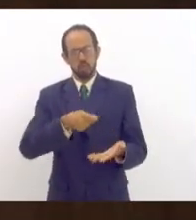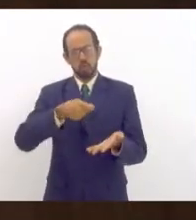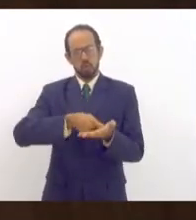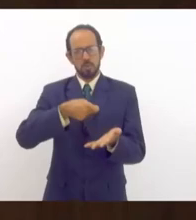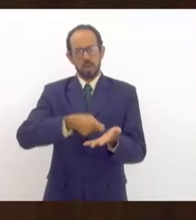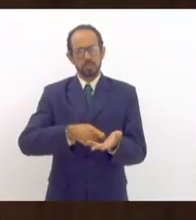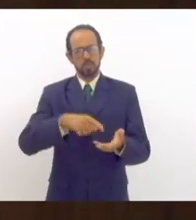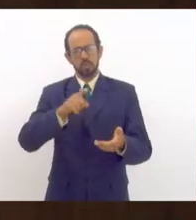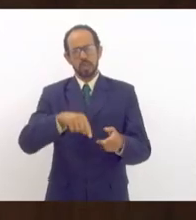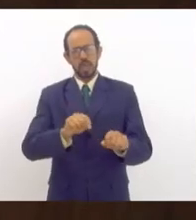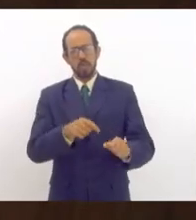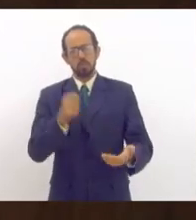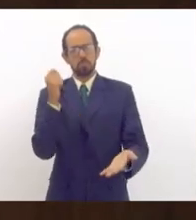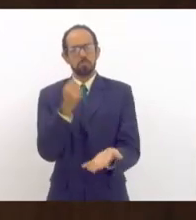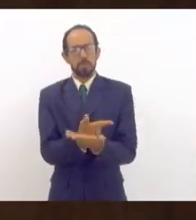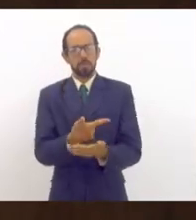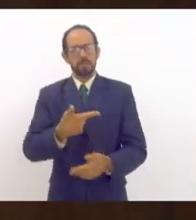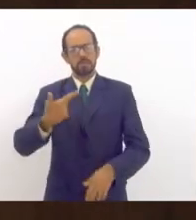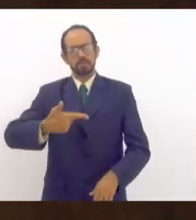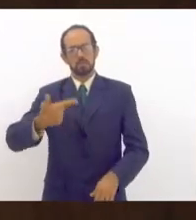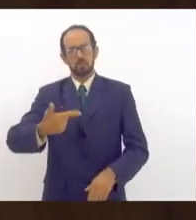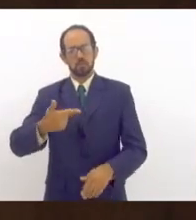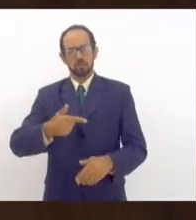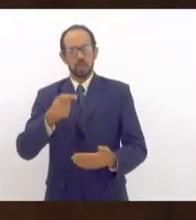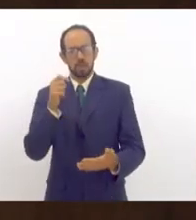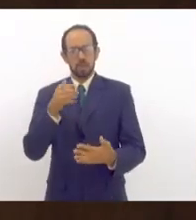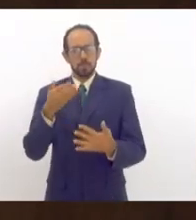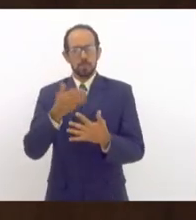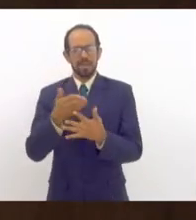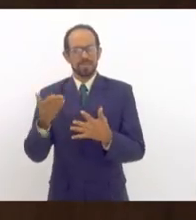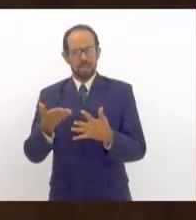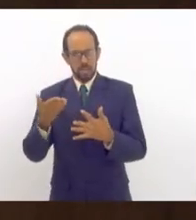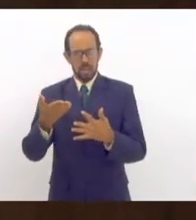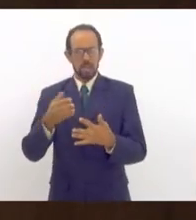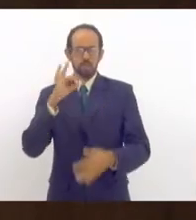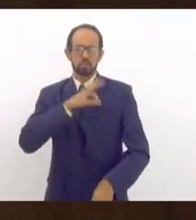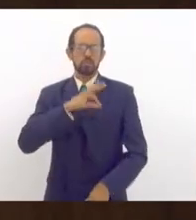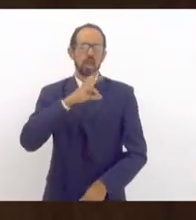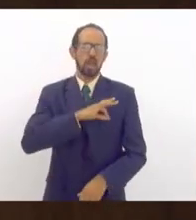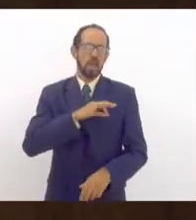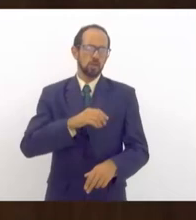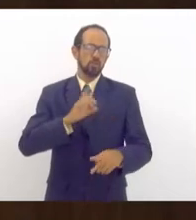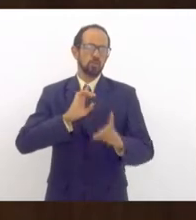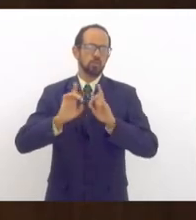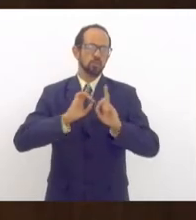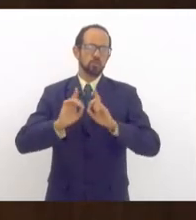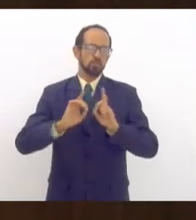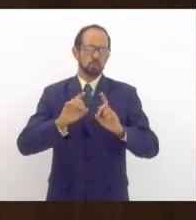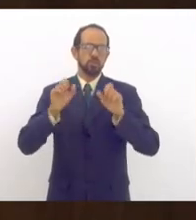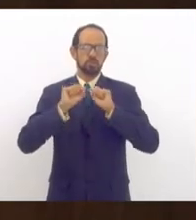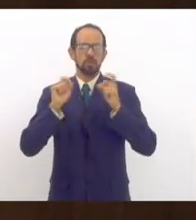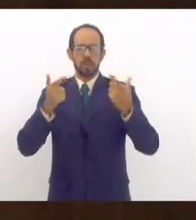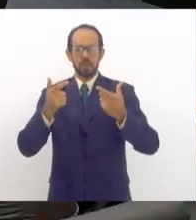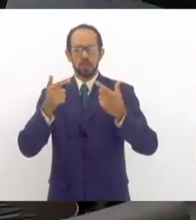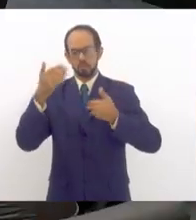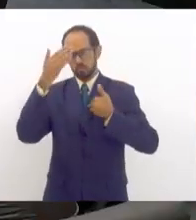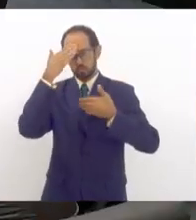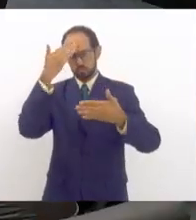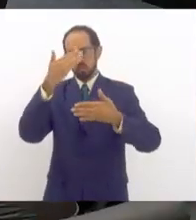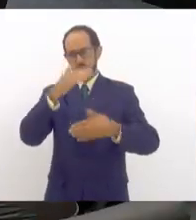da segunda parcela da reposição salarial amplamente discutida nessa casa de lei Muito